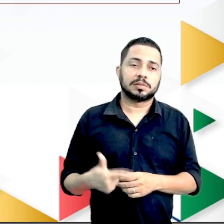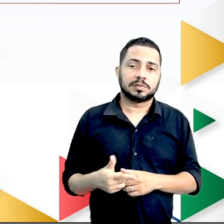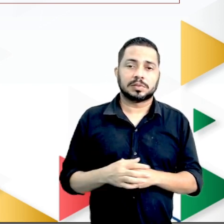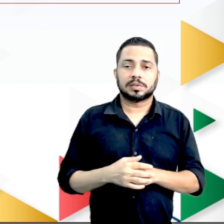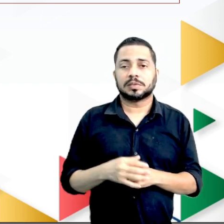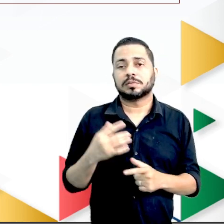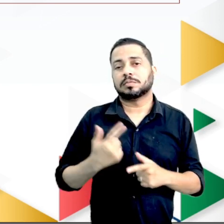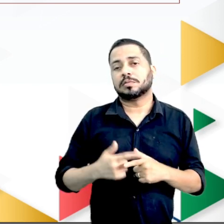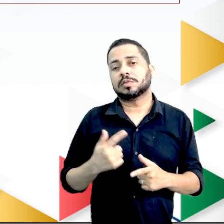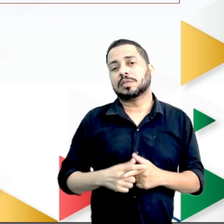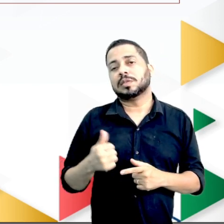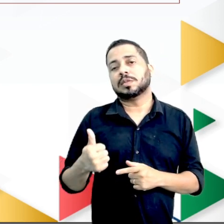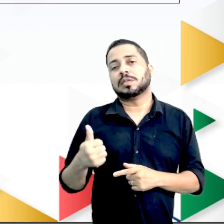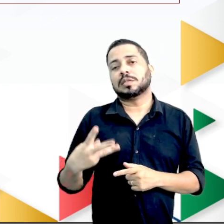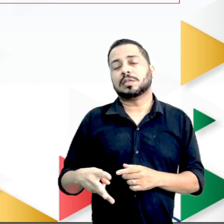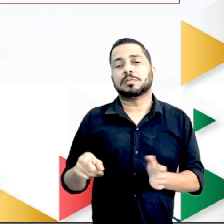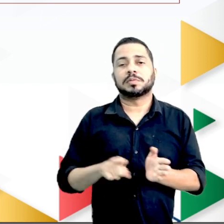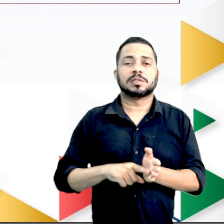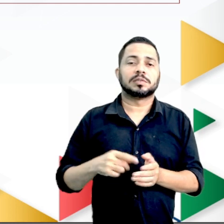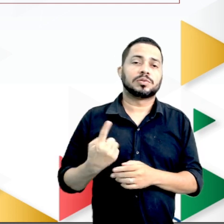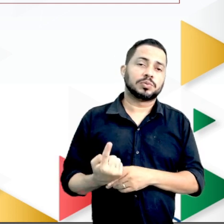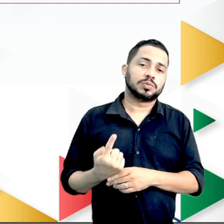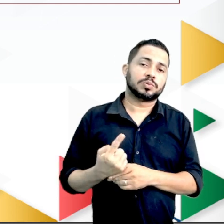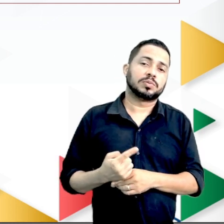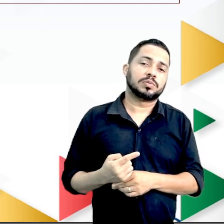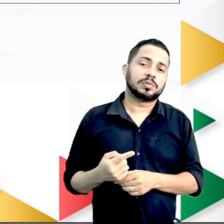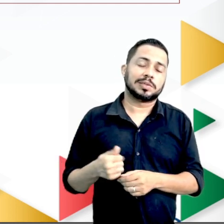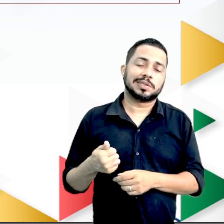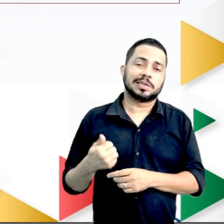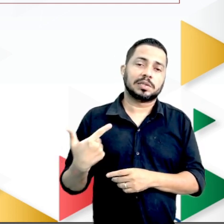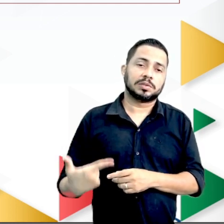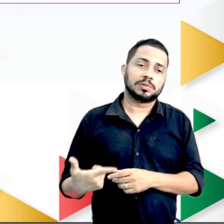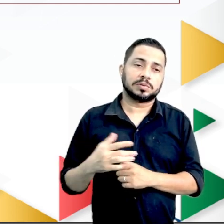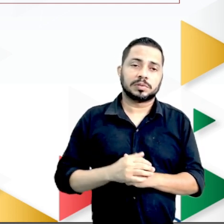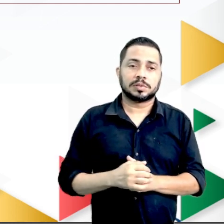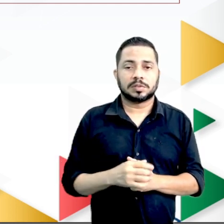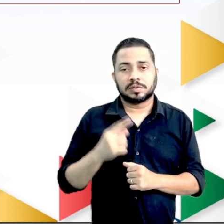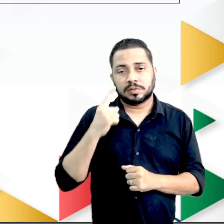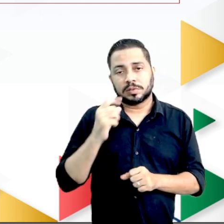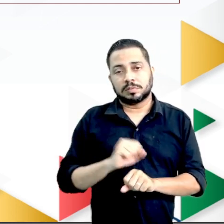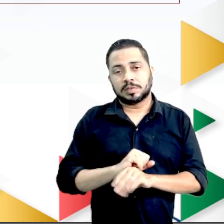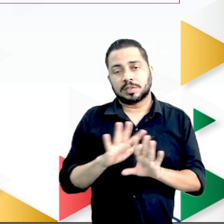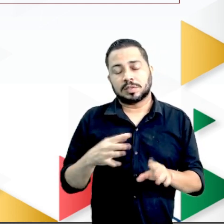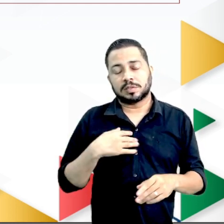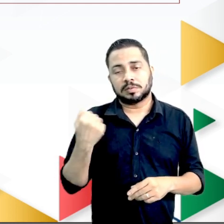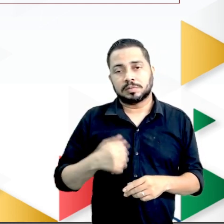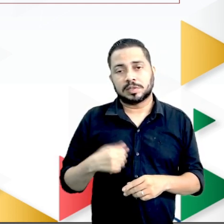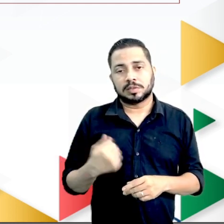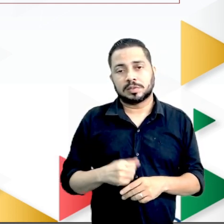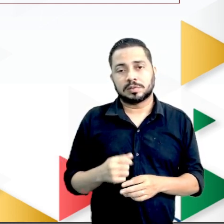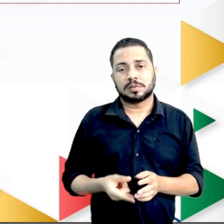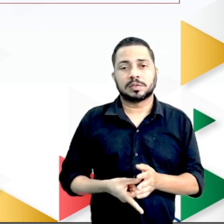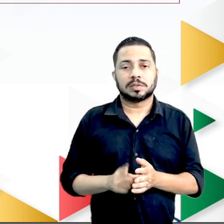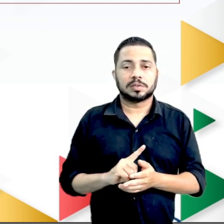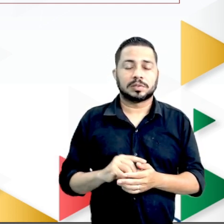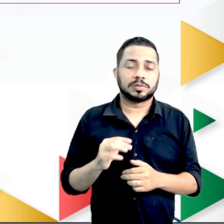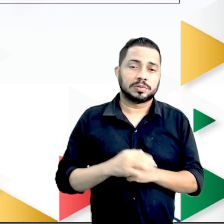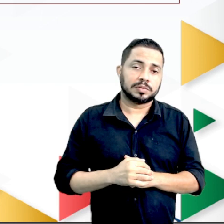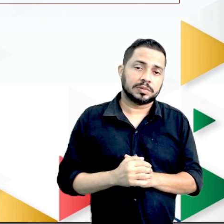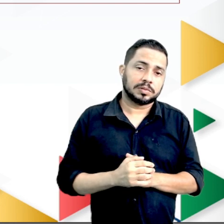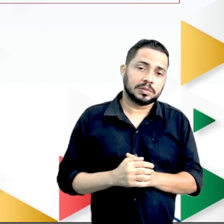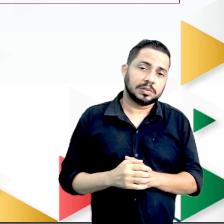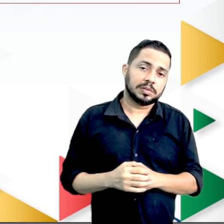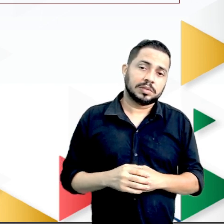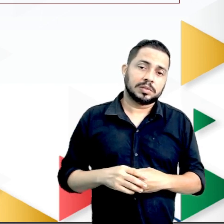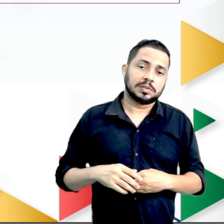Percebeu? Porque A3 é 3 menos 1, que volta a ser o A2. Olha, vê como é claro, eu preciso do anterior para seguir. E o